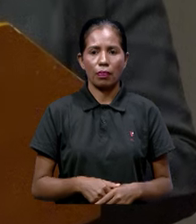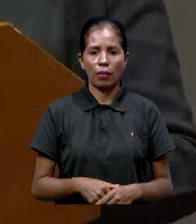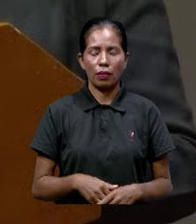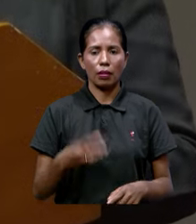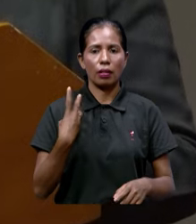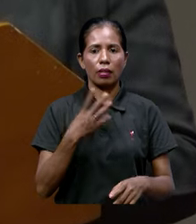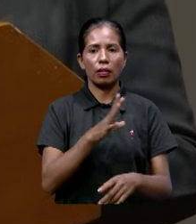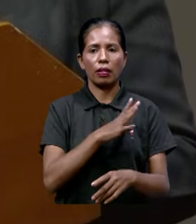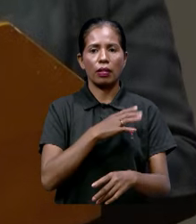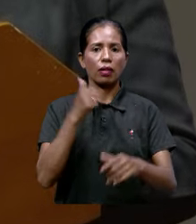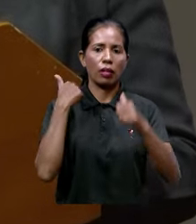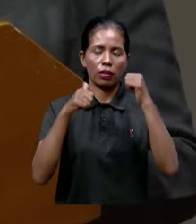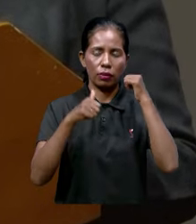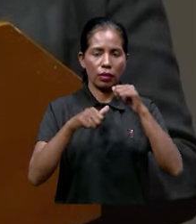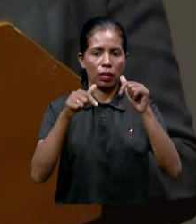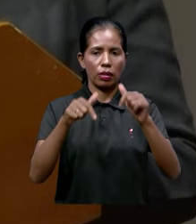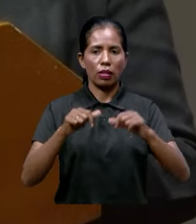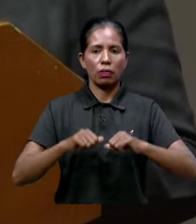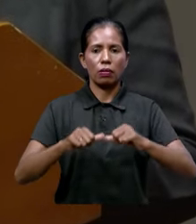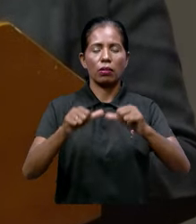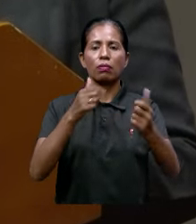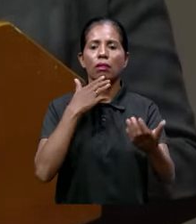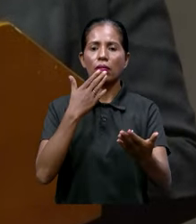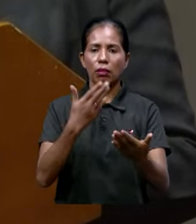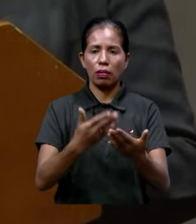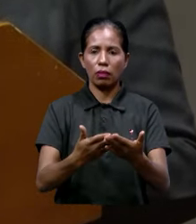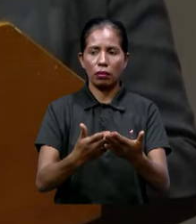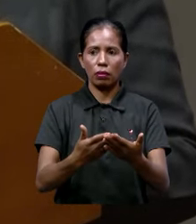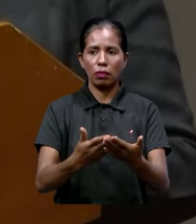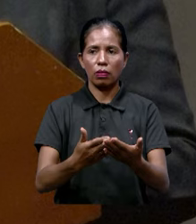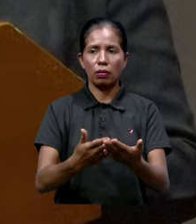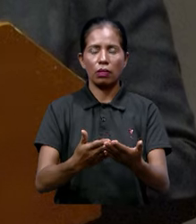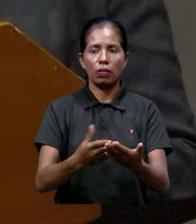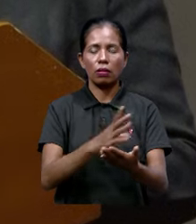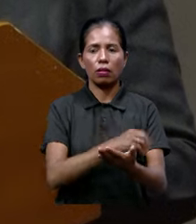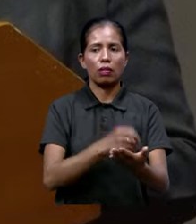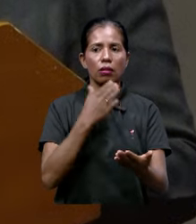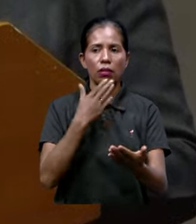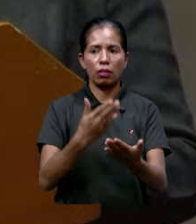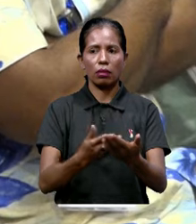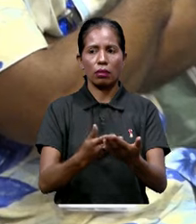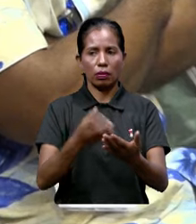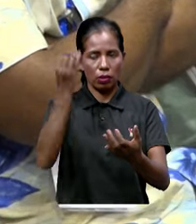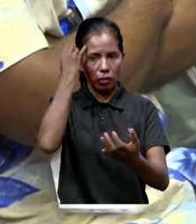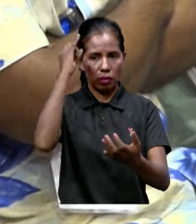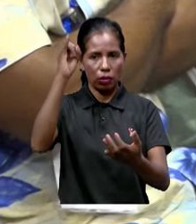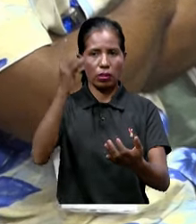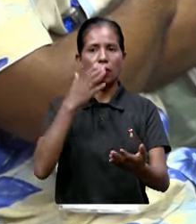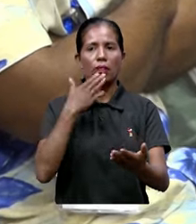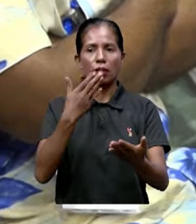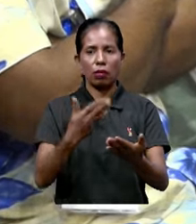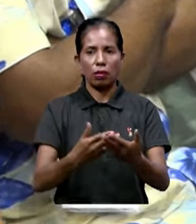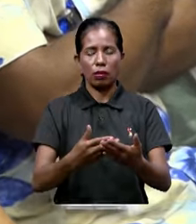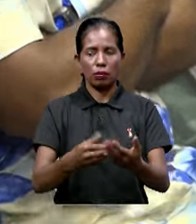Espera a atividade se lá o dia no sucesso, onde for ideias na BAS inovativo,